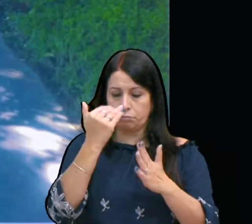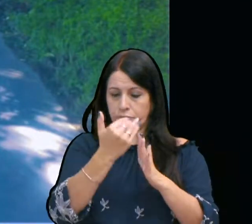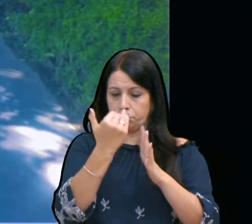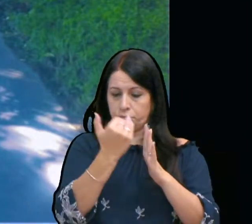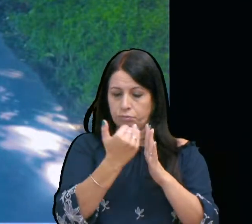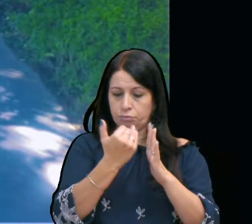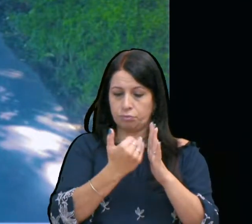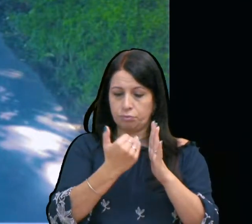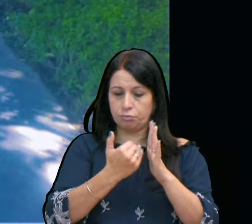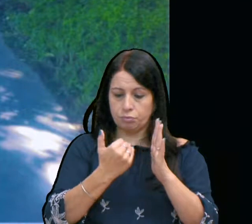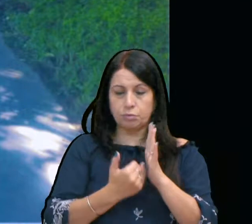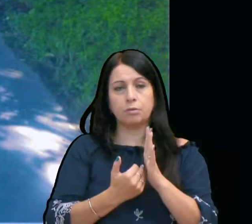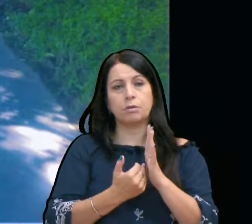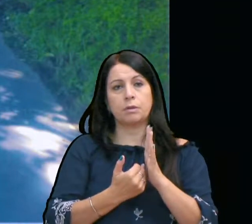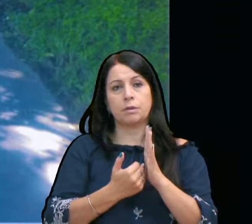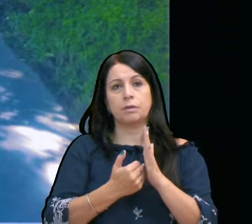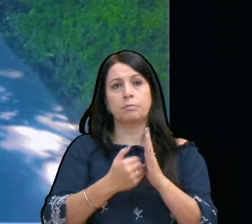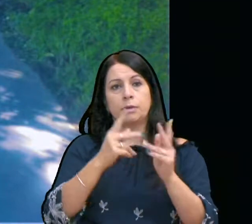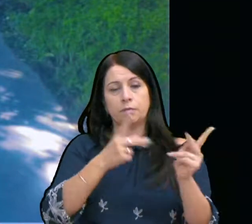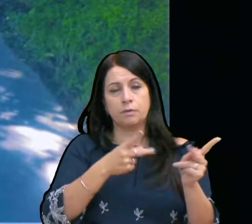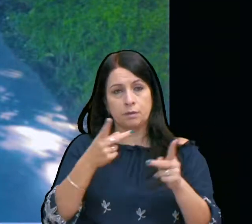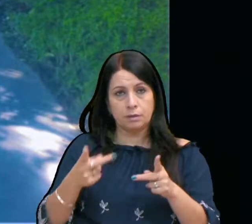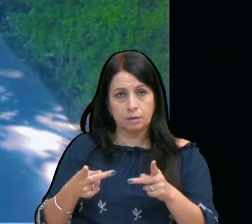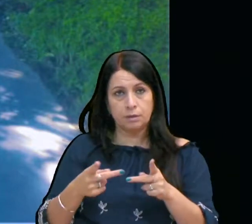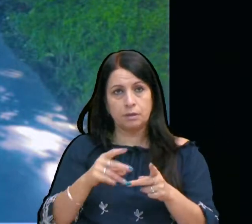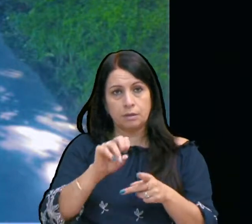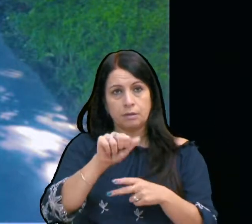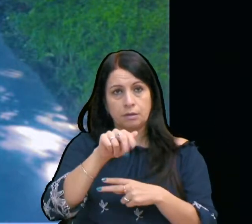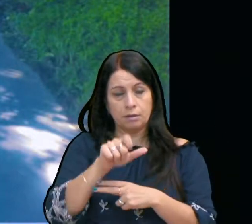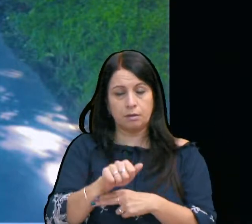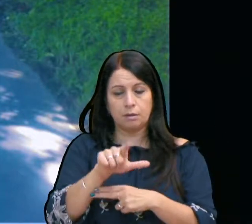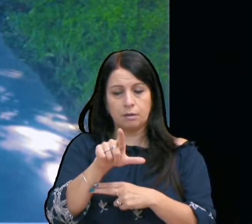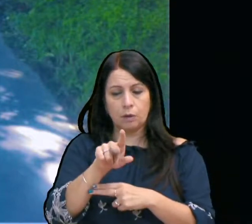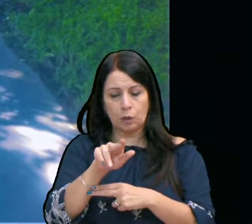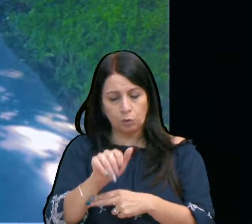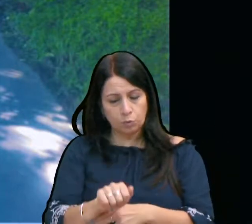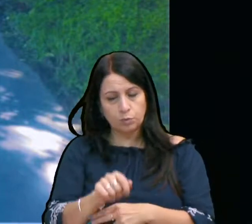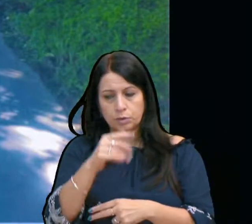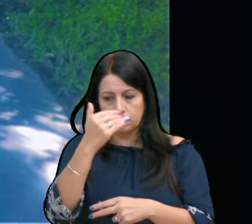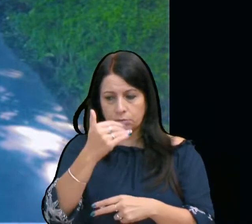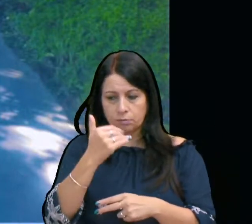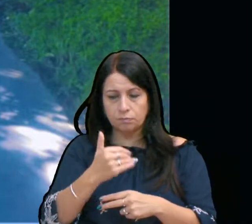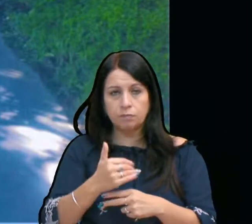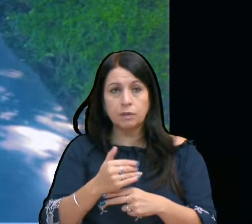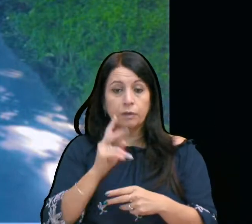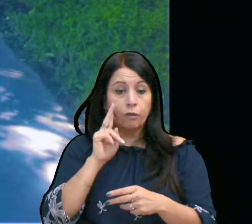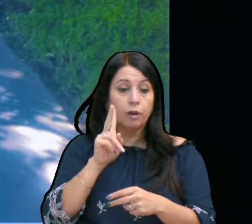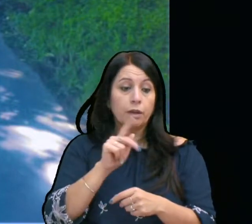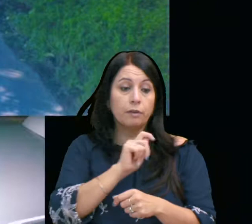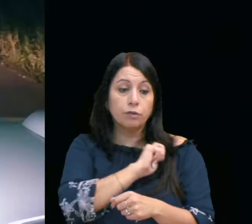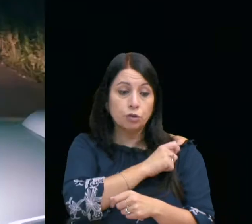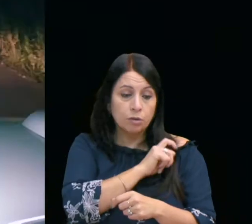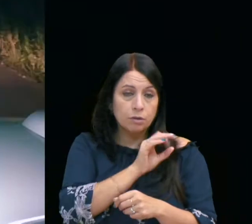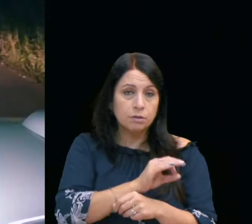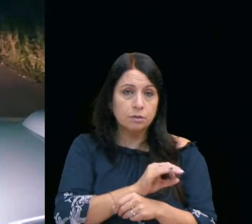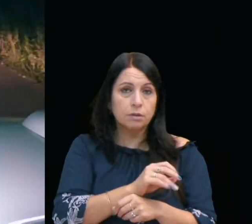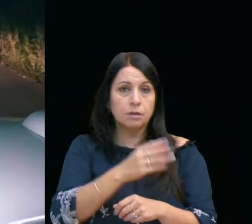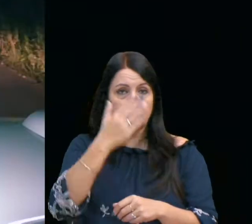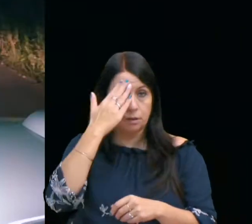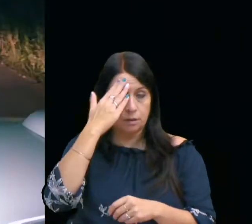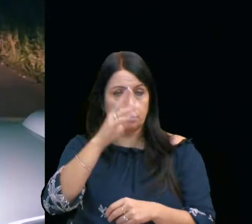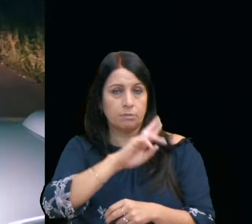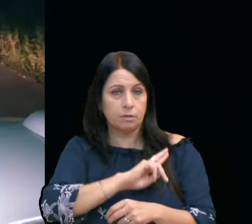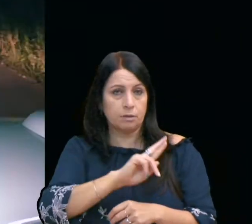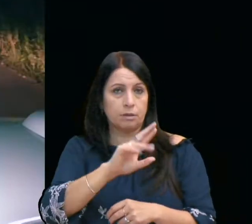Santa Luz, Fernando da Souza, e que foi vistoriado. Então, agradecer em nome do Cristiano